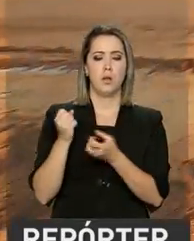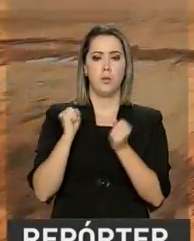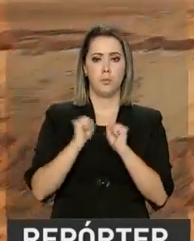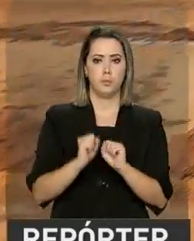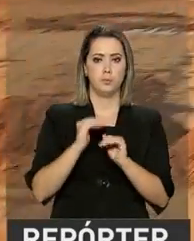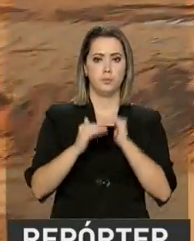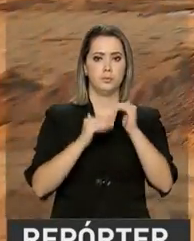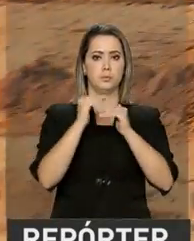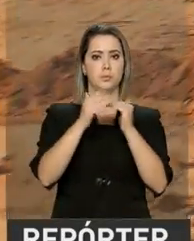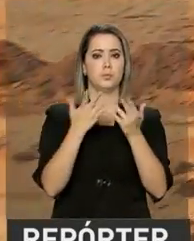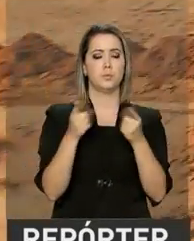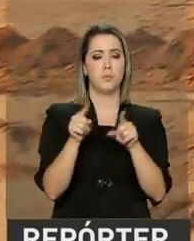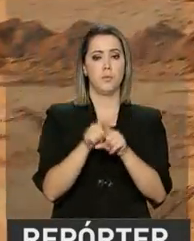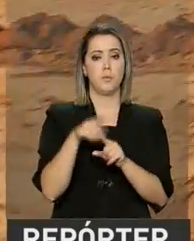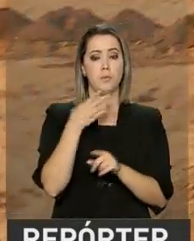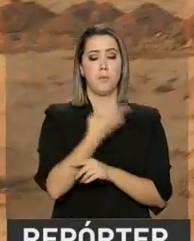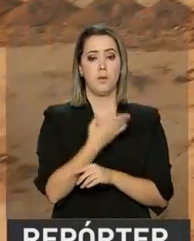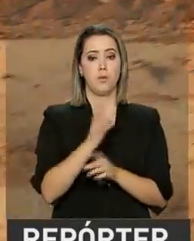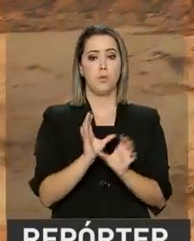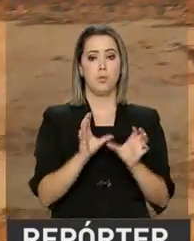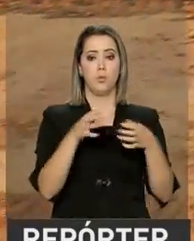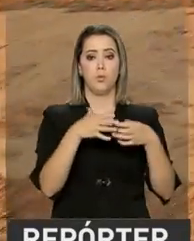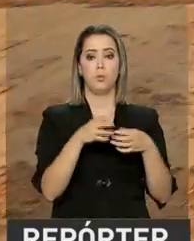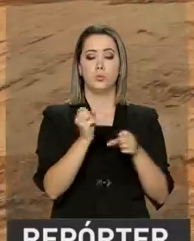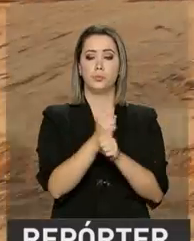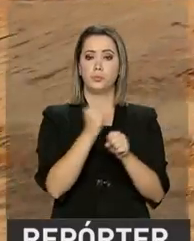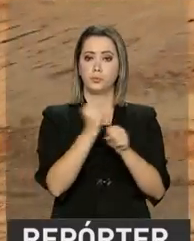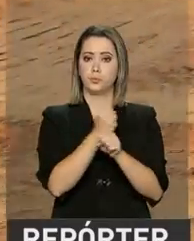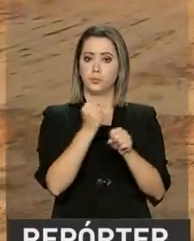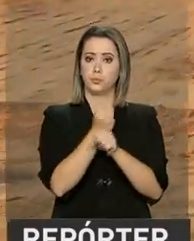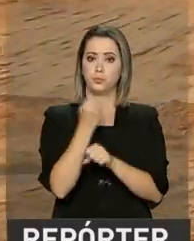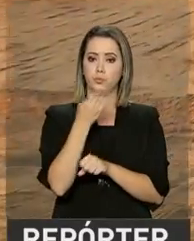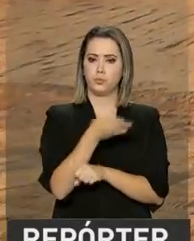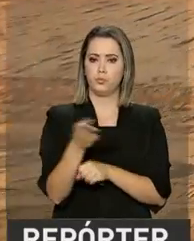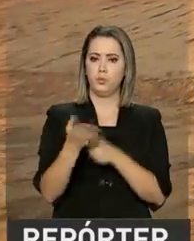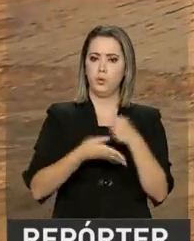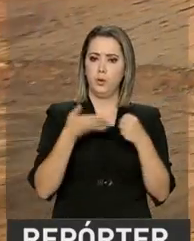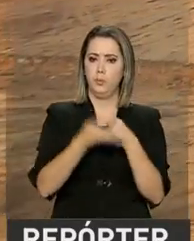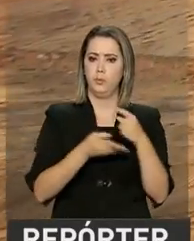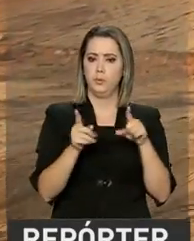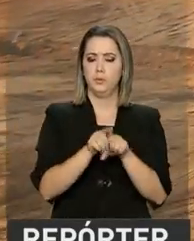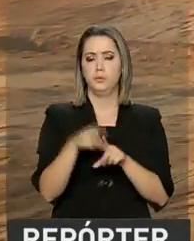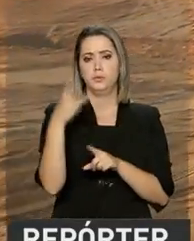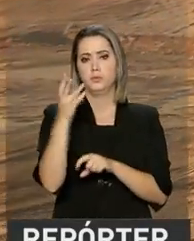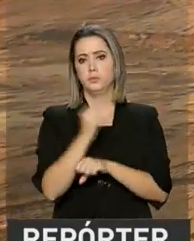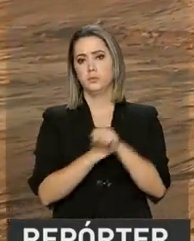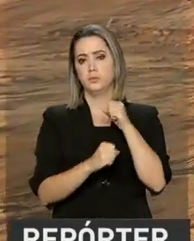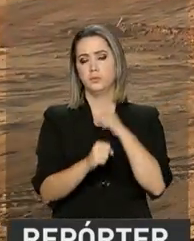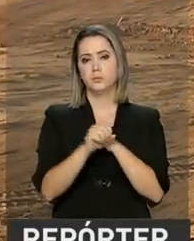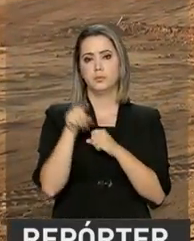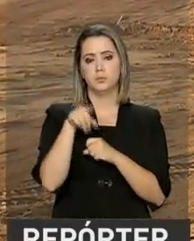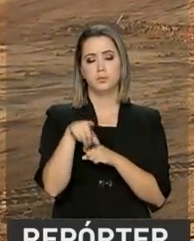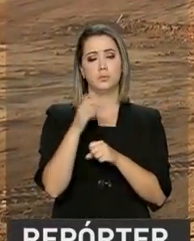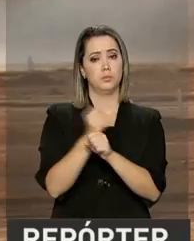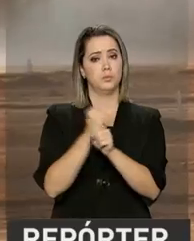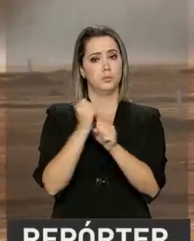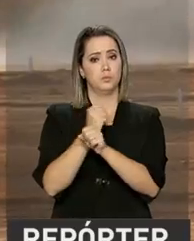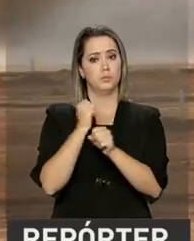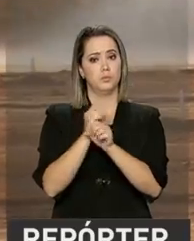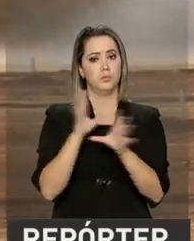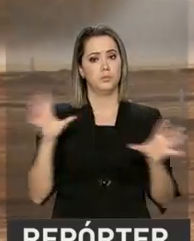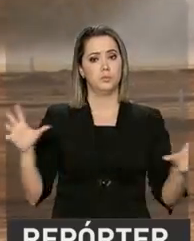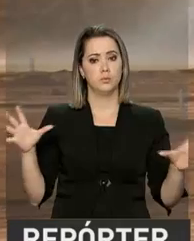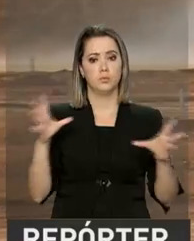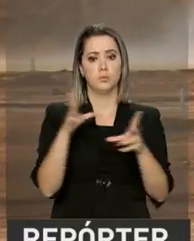segundo a Associação Brasileira de infraestrutura e indústria de base há TR anos os investimentos públicos e privados em infraestrutura